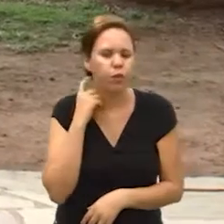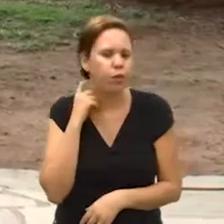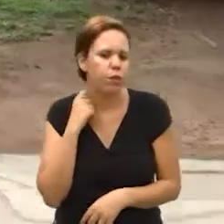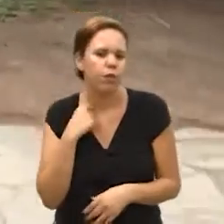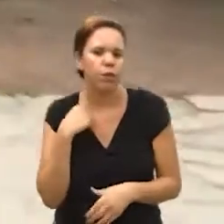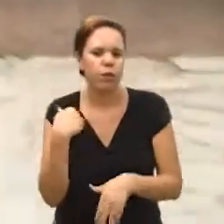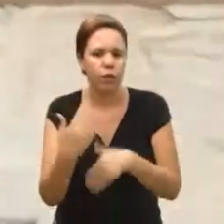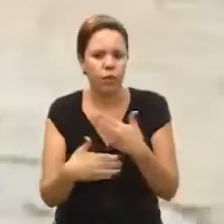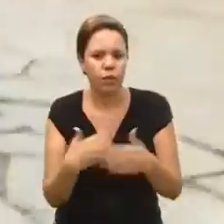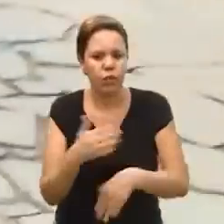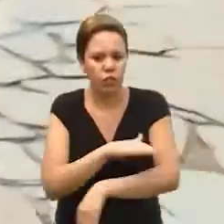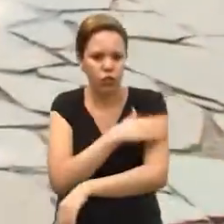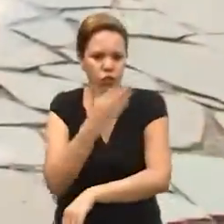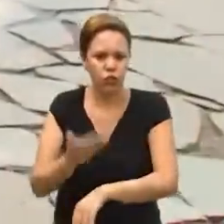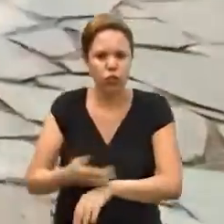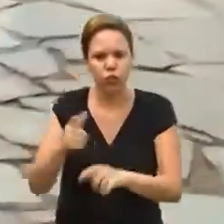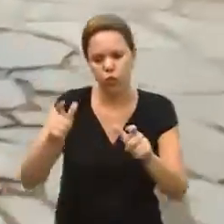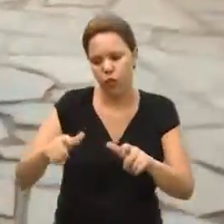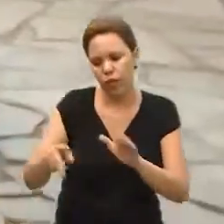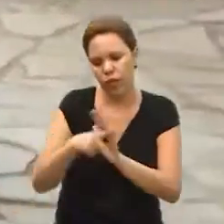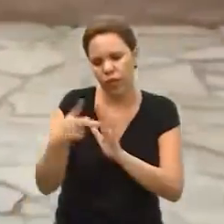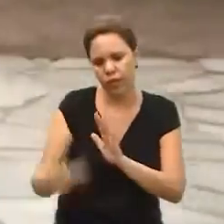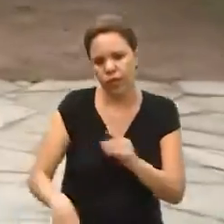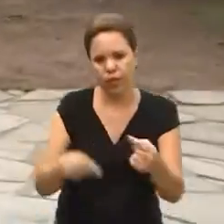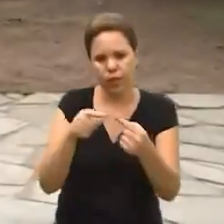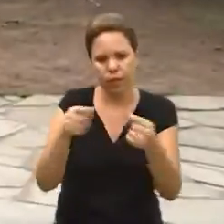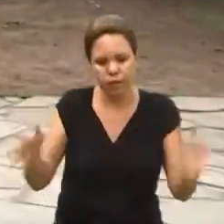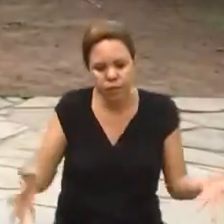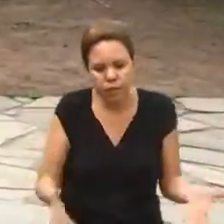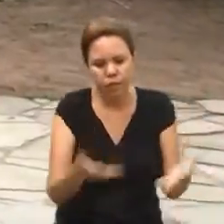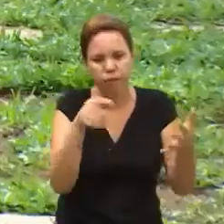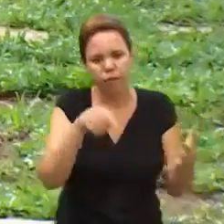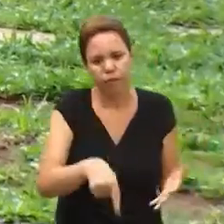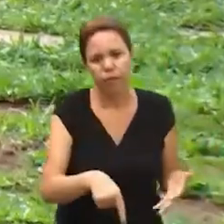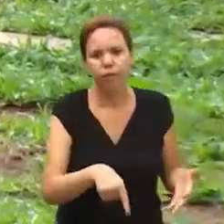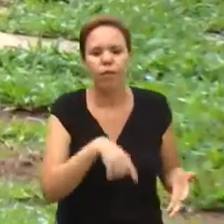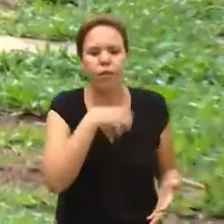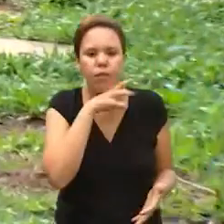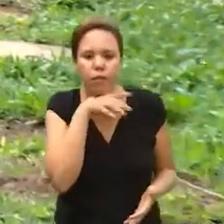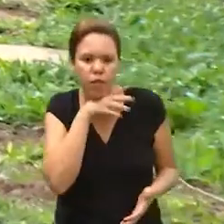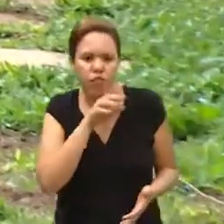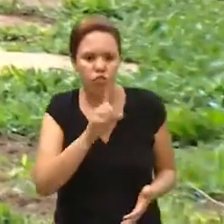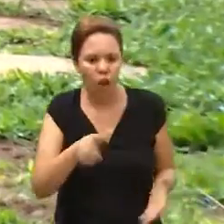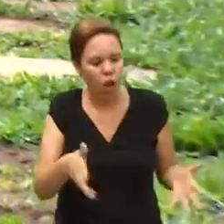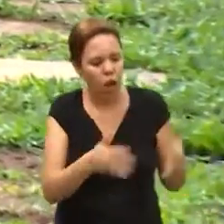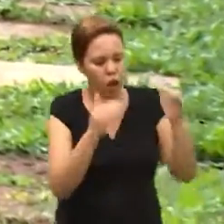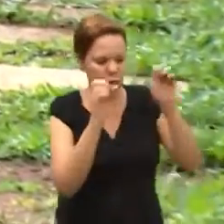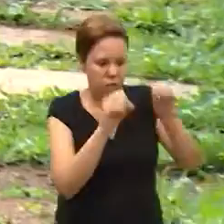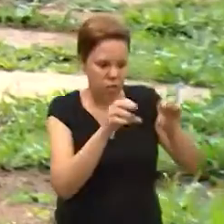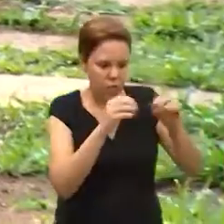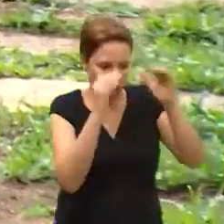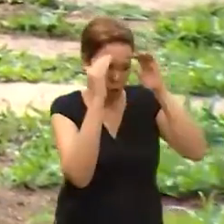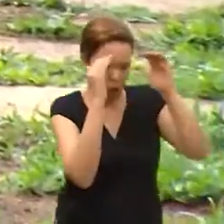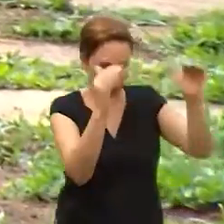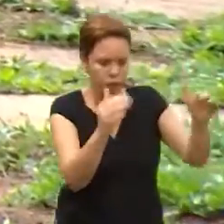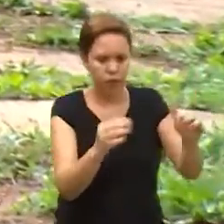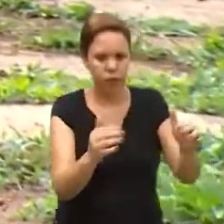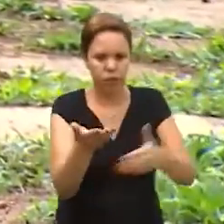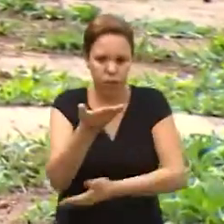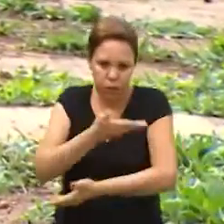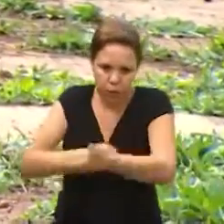E passar um dia em um ambiente como este é enriquecedor para o bichinho, já que estimula a obediência, amplia